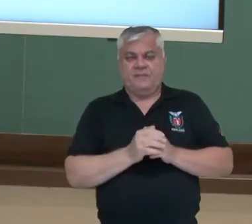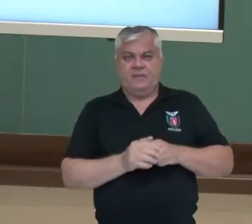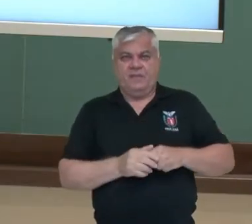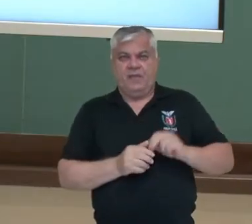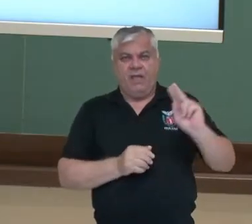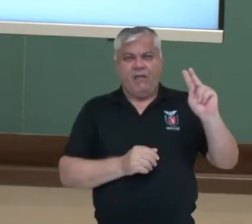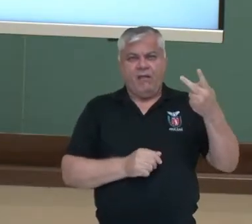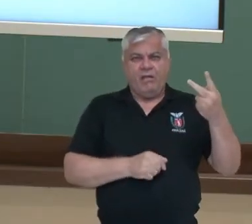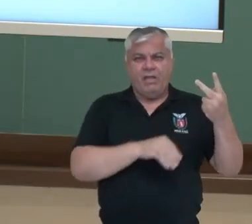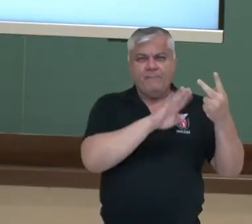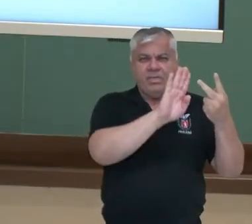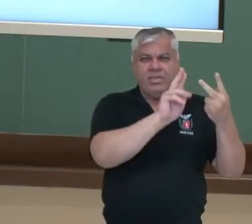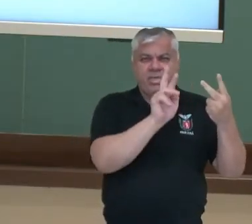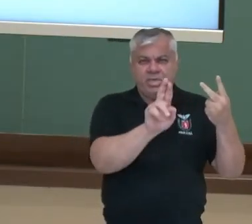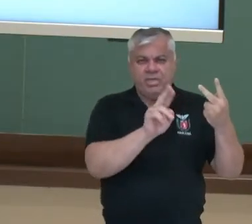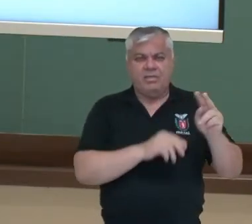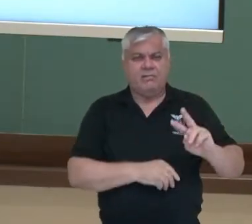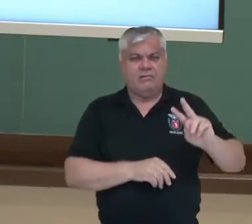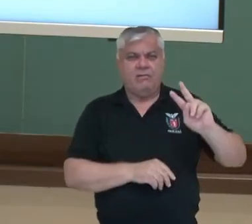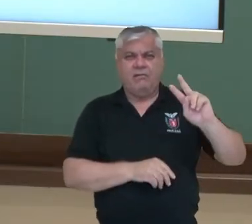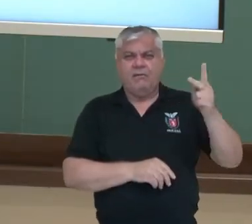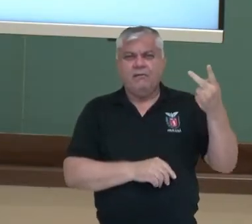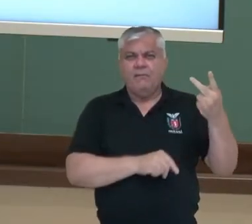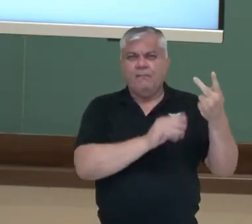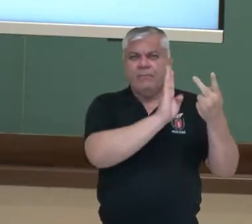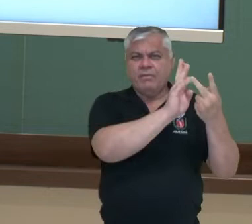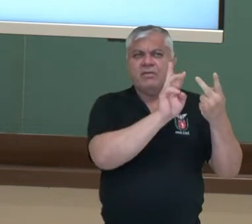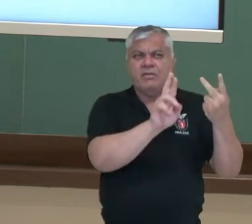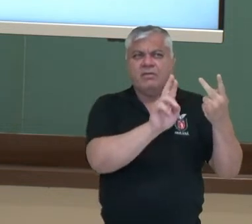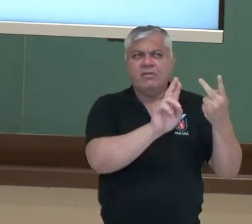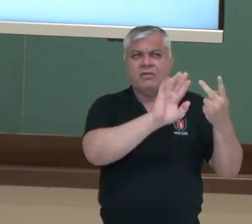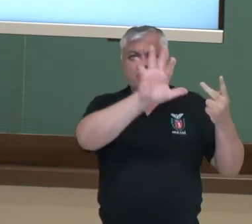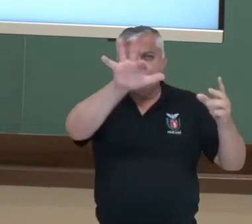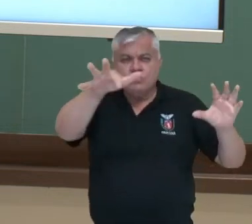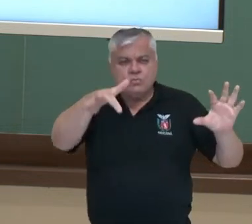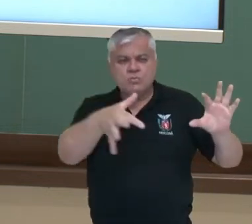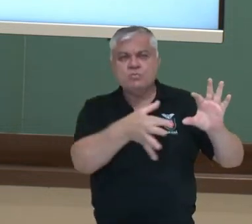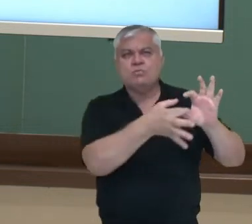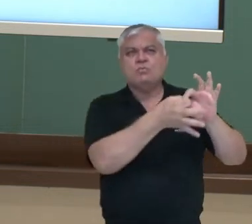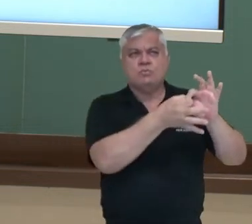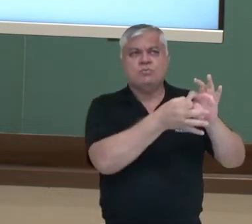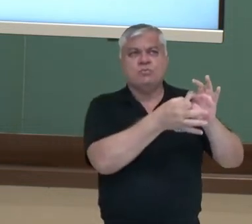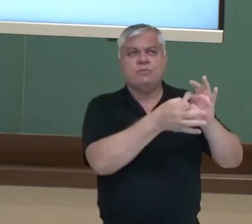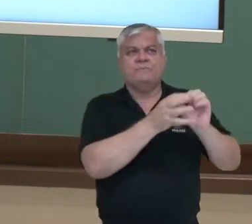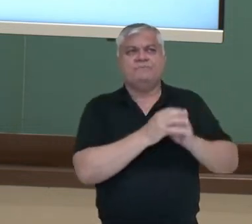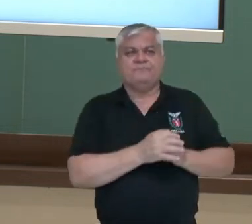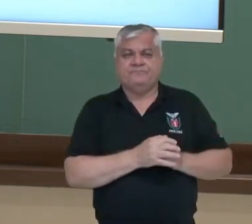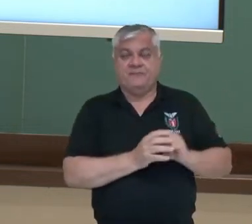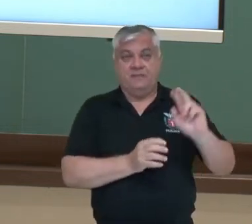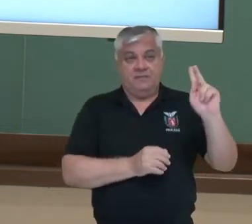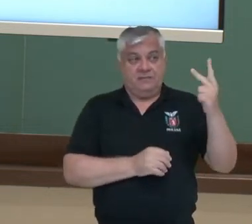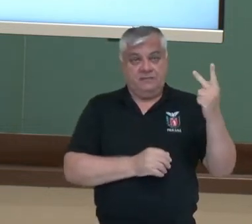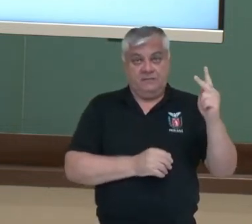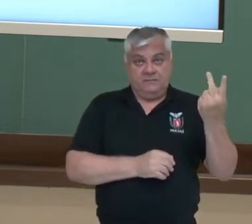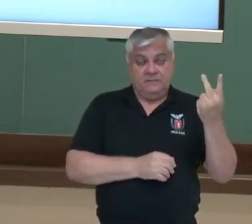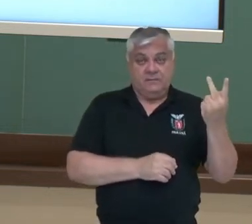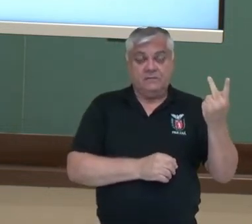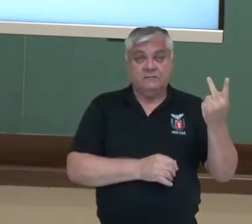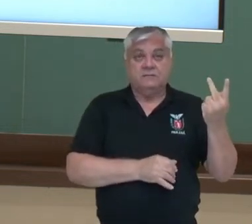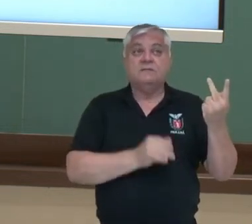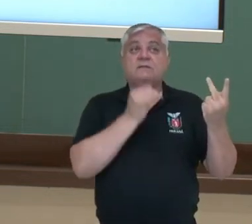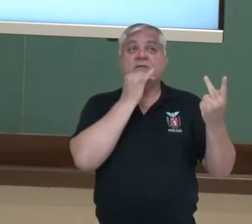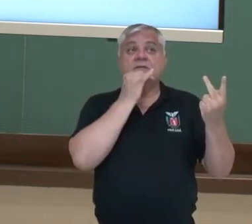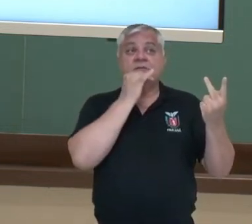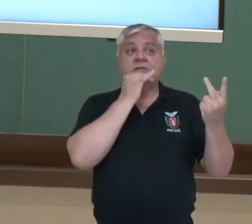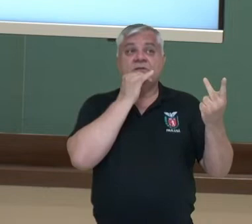esta substância serão adicionados a esta molécula. Observe, o hidrogênio,